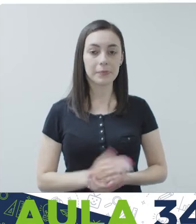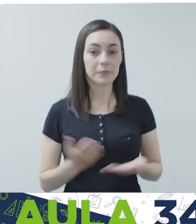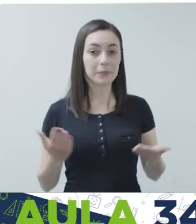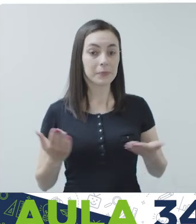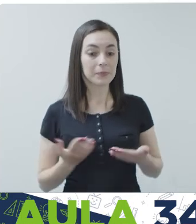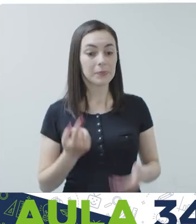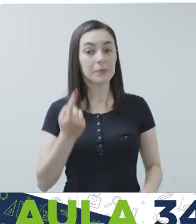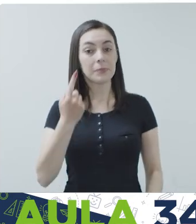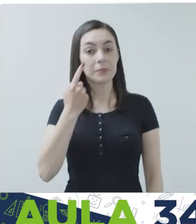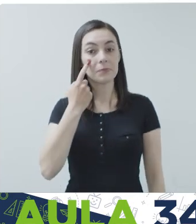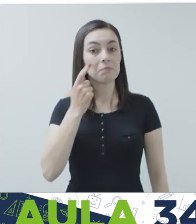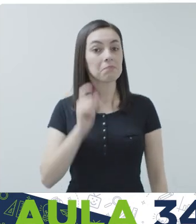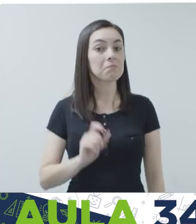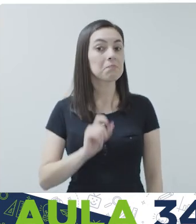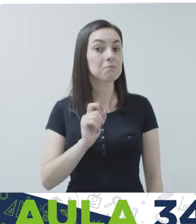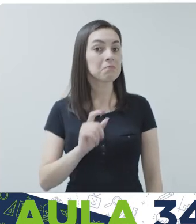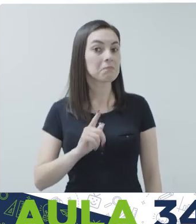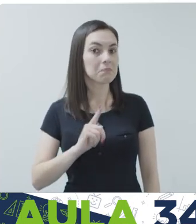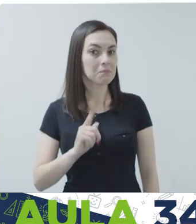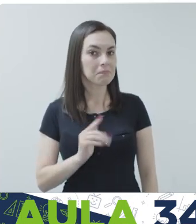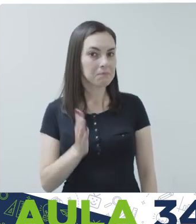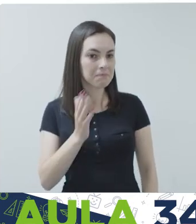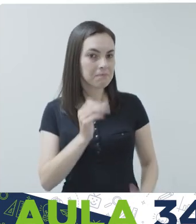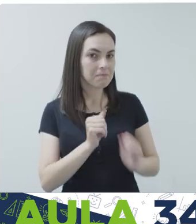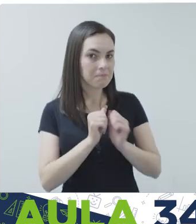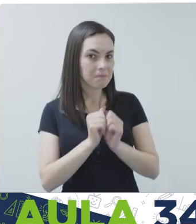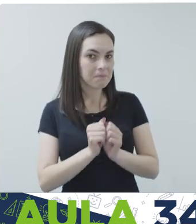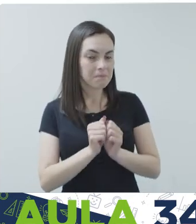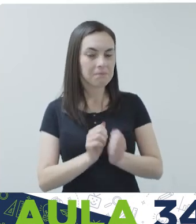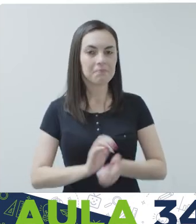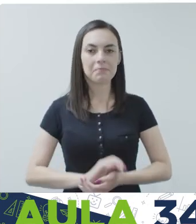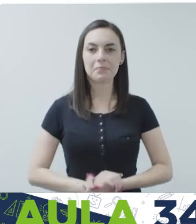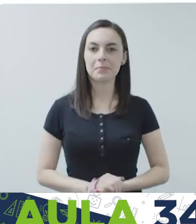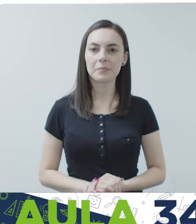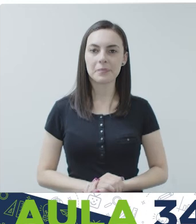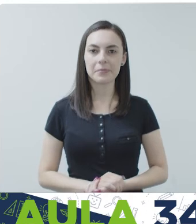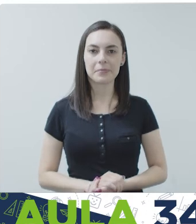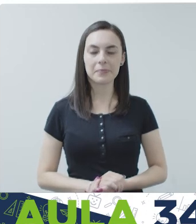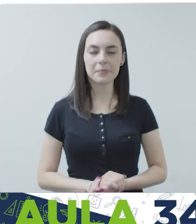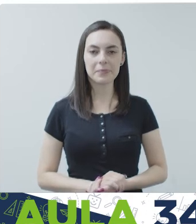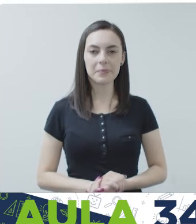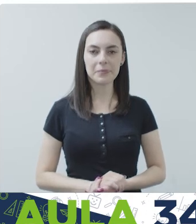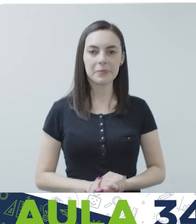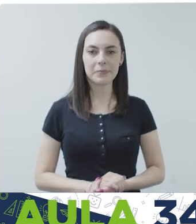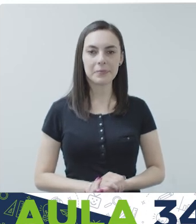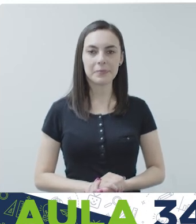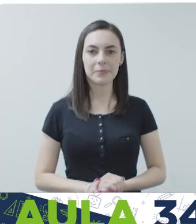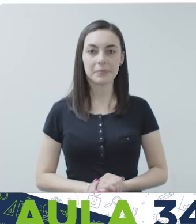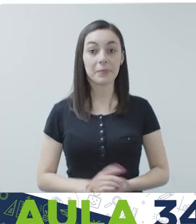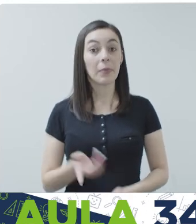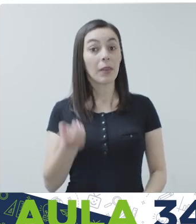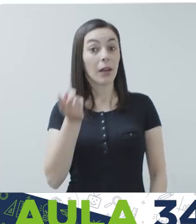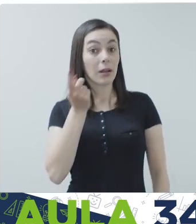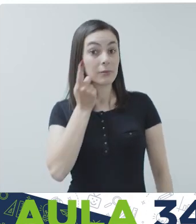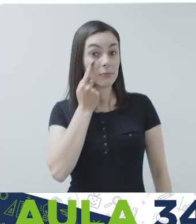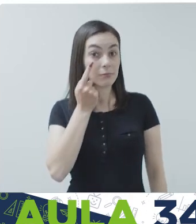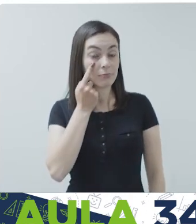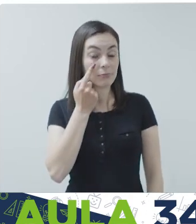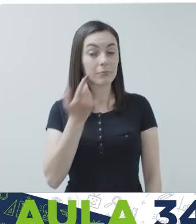ver o que tem ali. Vamos lá? Vamos juntos? Olha só! Apareceu o